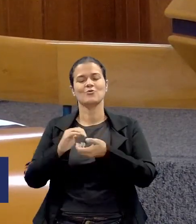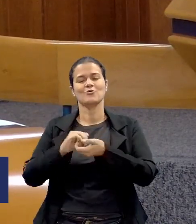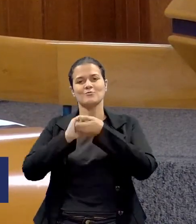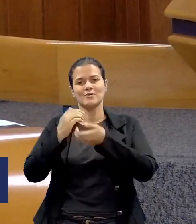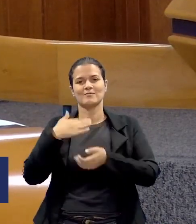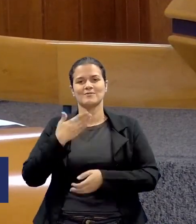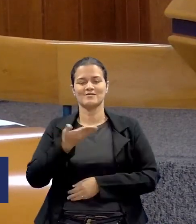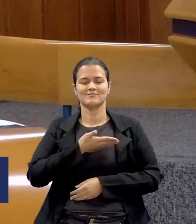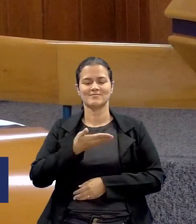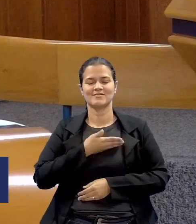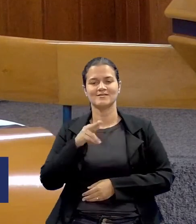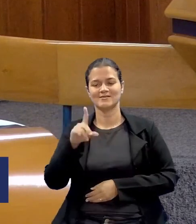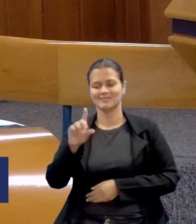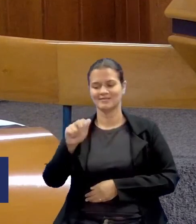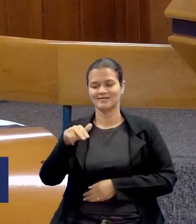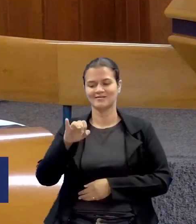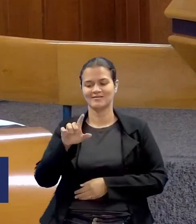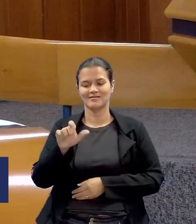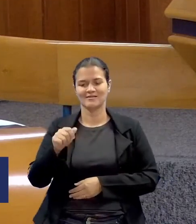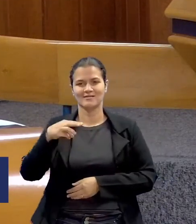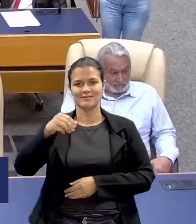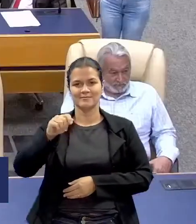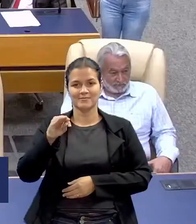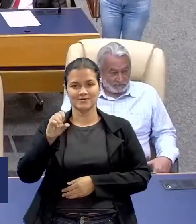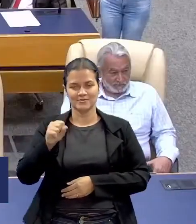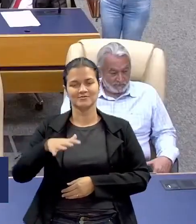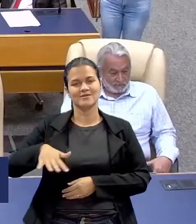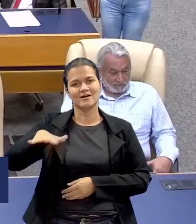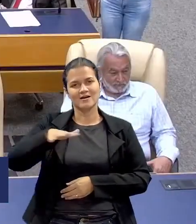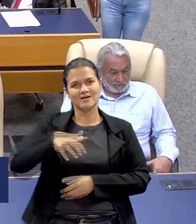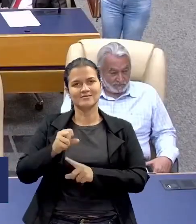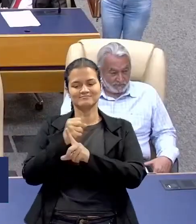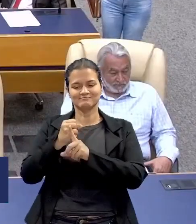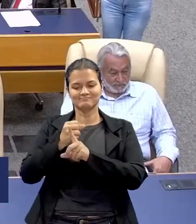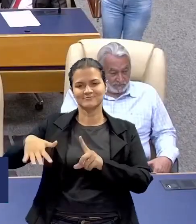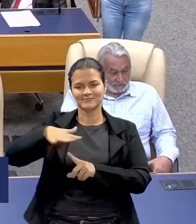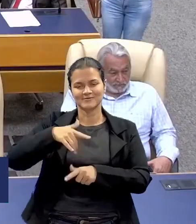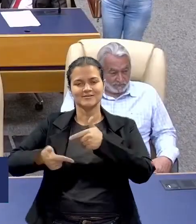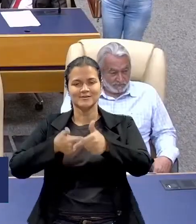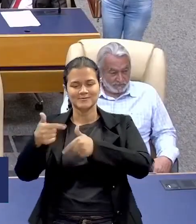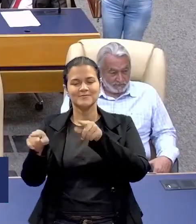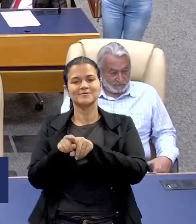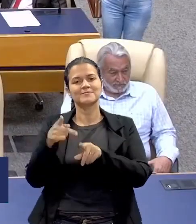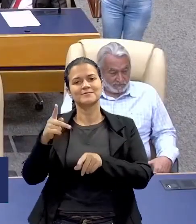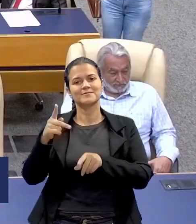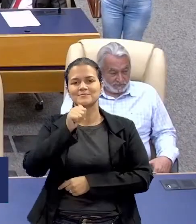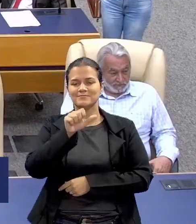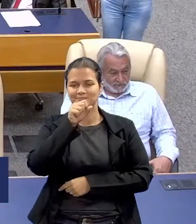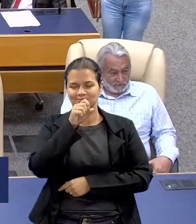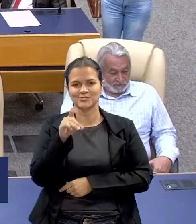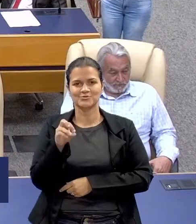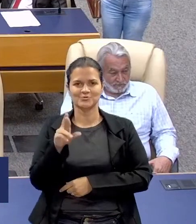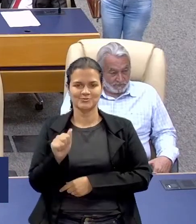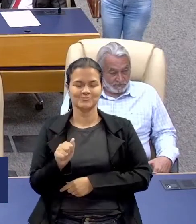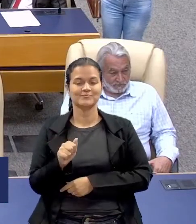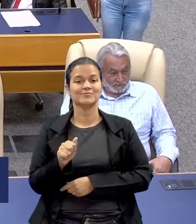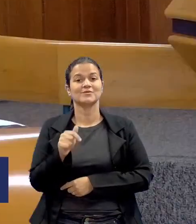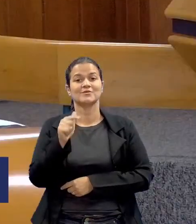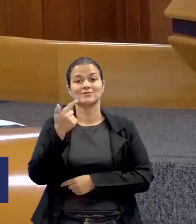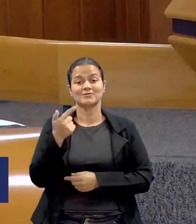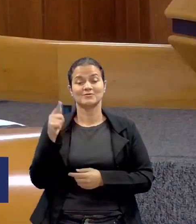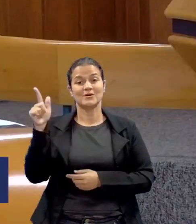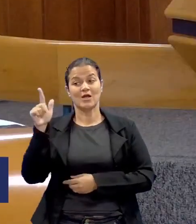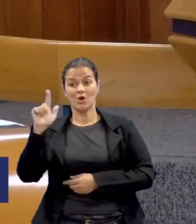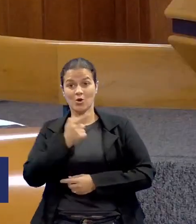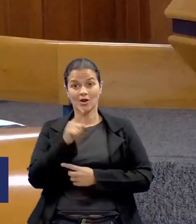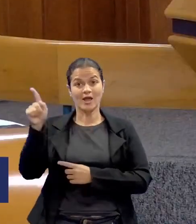Matos, da área de serviço social para a vida, e a mãe dela, a Dora. Goiânia de Anápolis, eu aprendi,